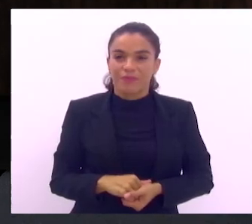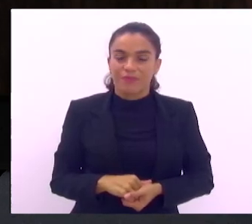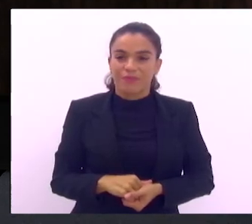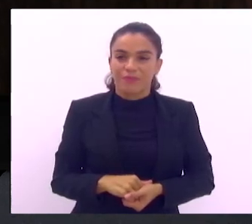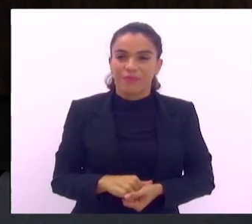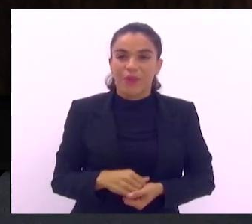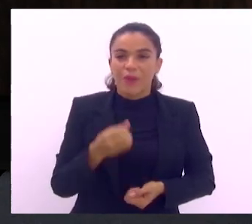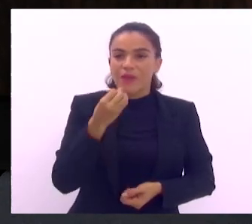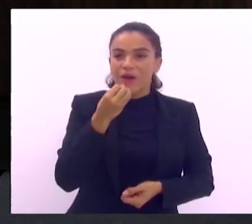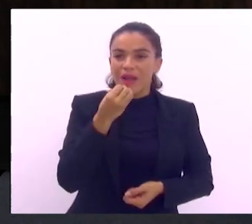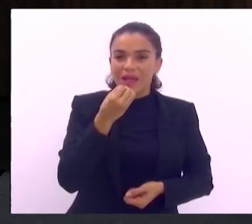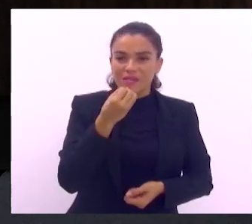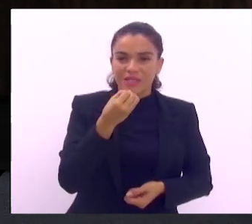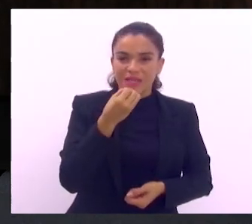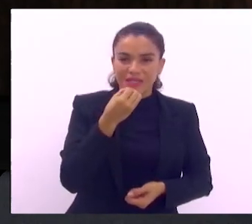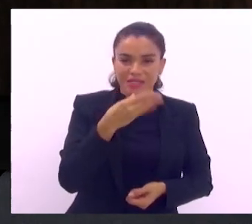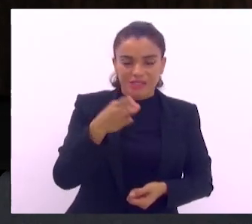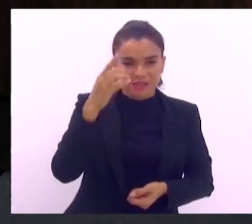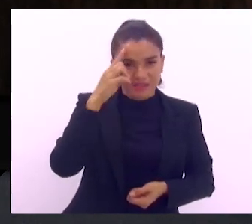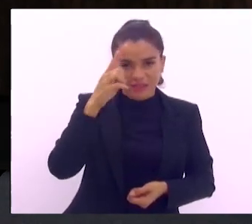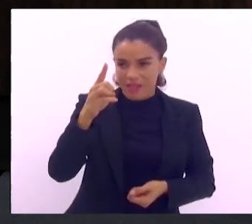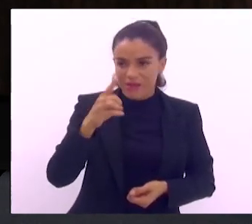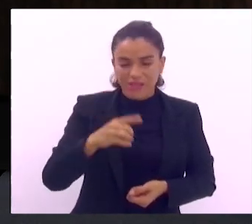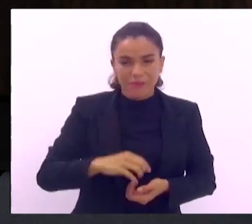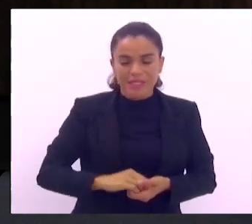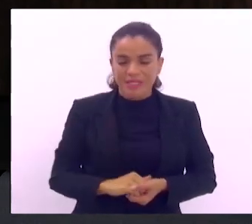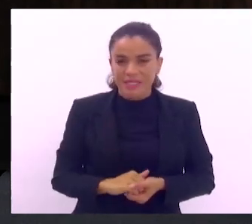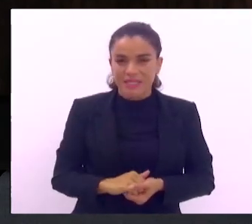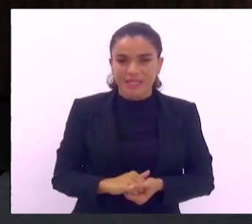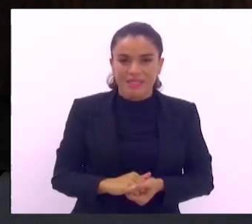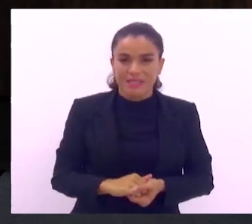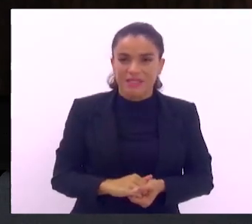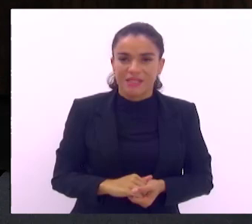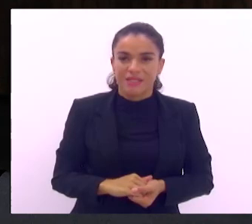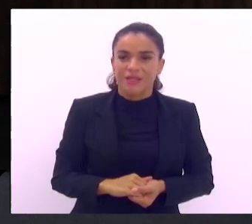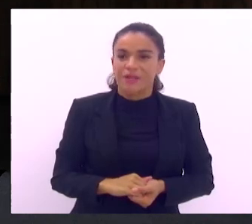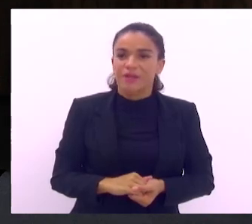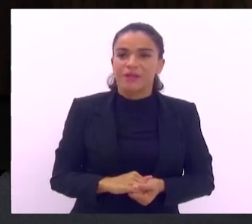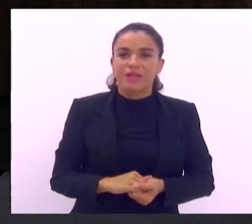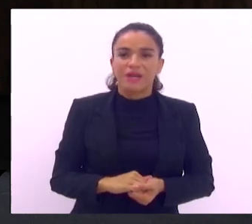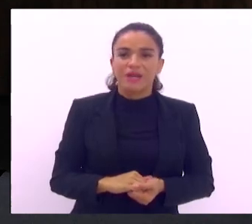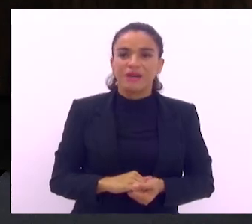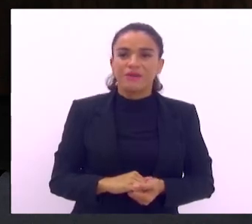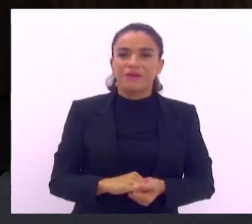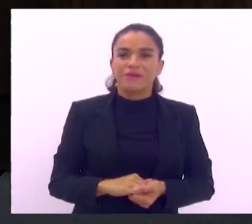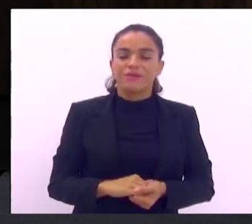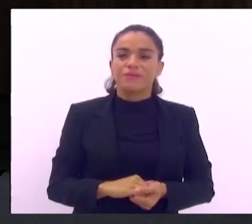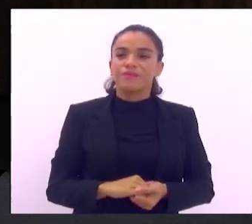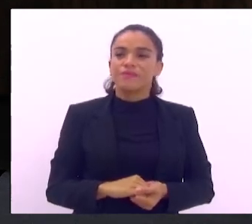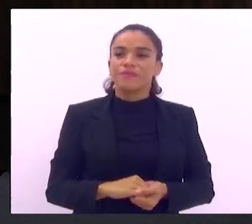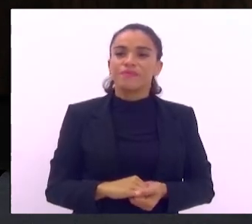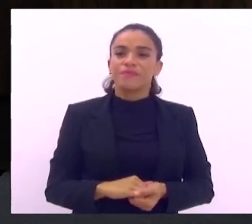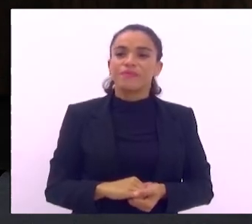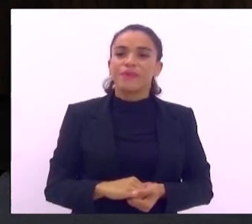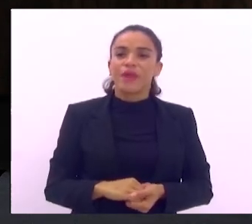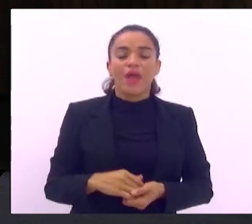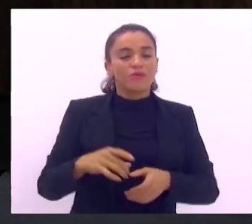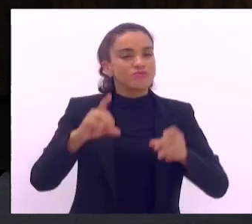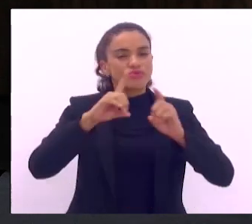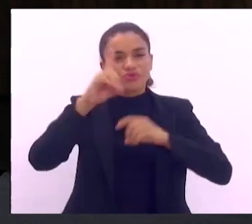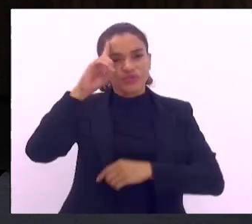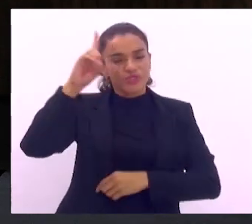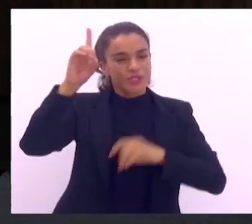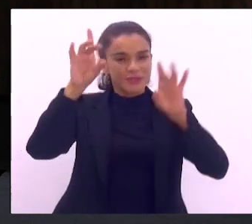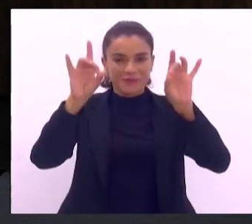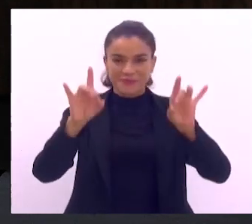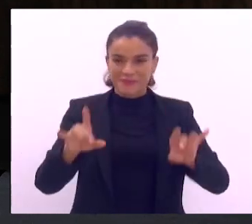Bom dia a todos. É um prazer estar nessa casa e eu agradeço em especial